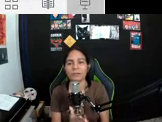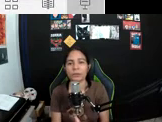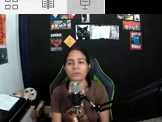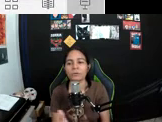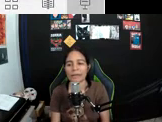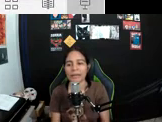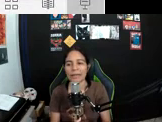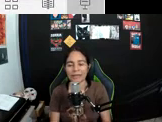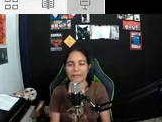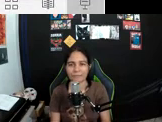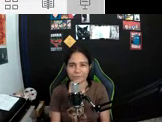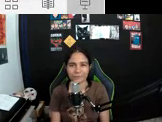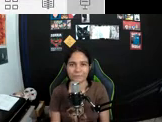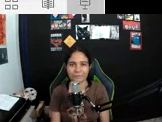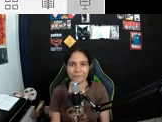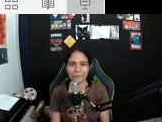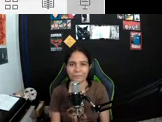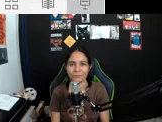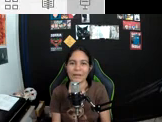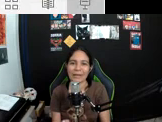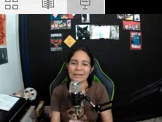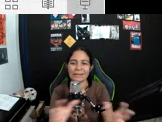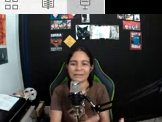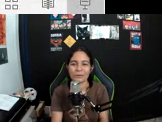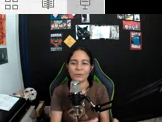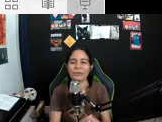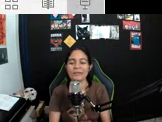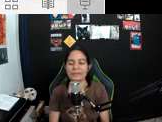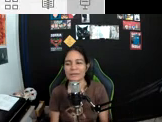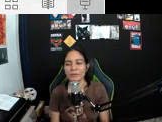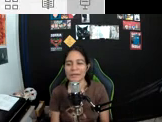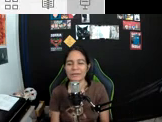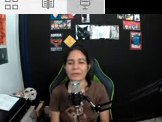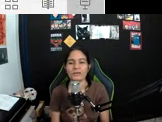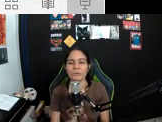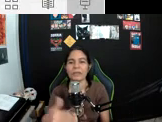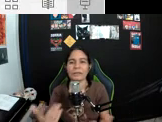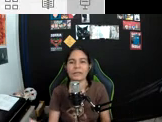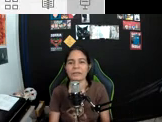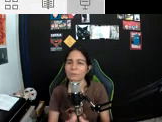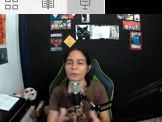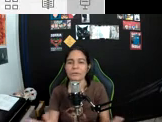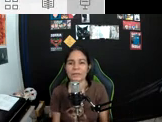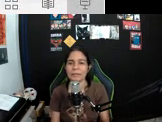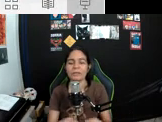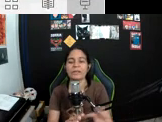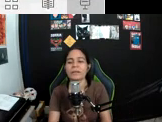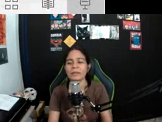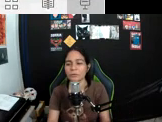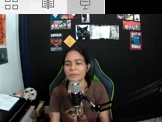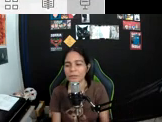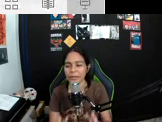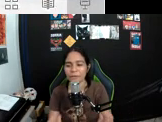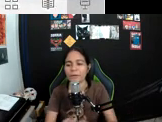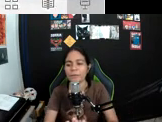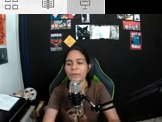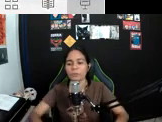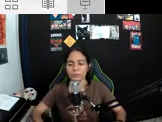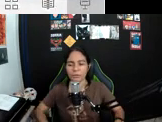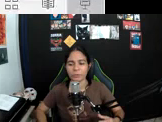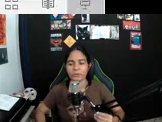comprova que você é doutor naquela área. Mas, como eu disse, ele se contradiz no momento que ele diz que pode usar. Desde que tenha graduação,